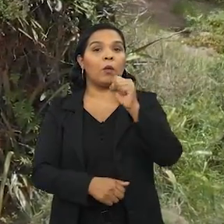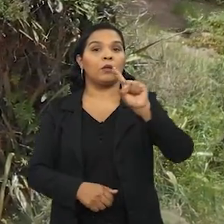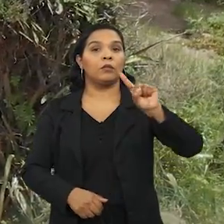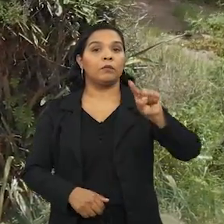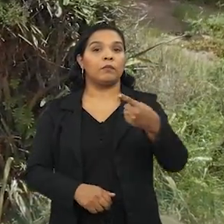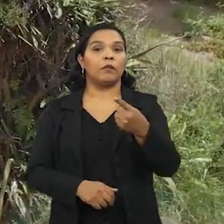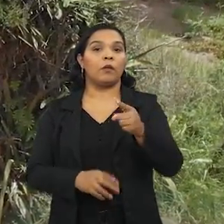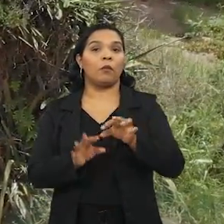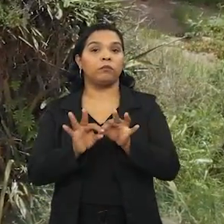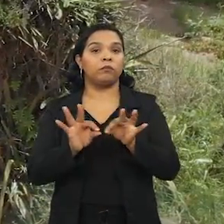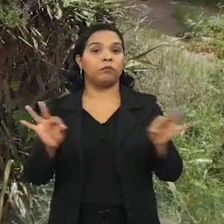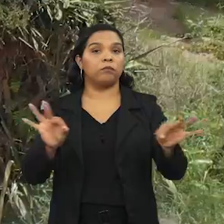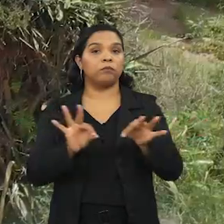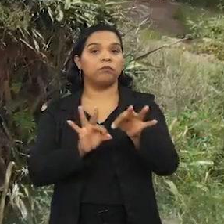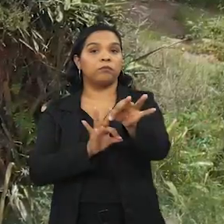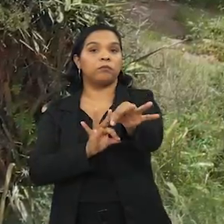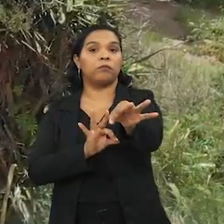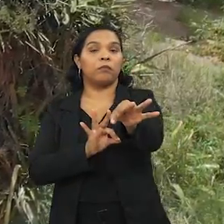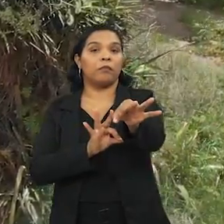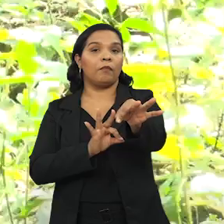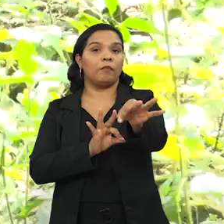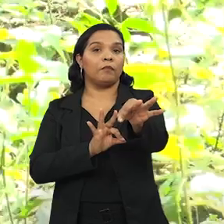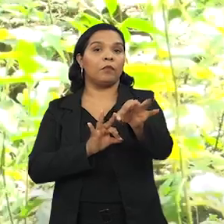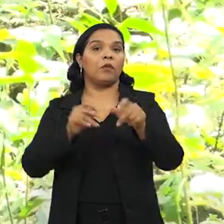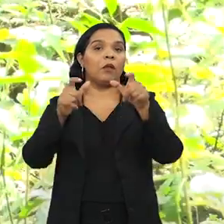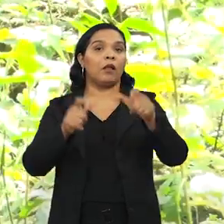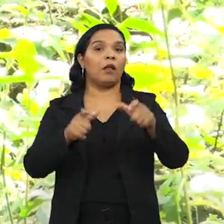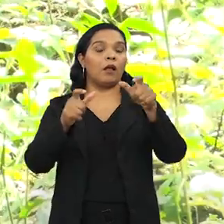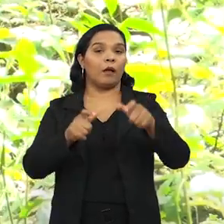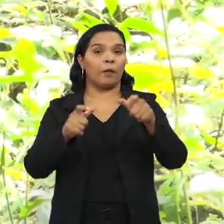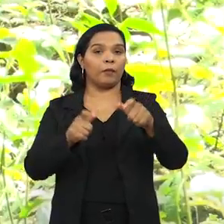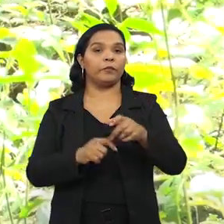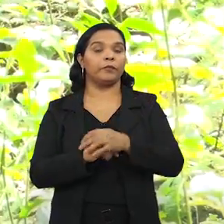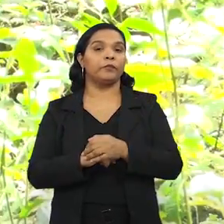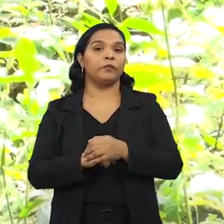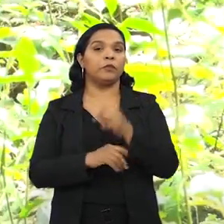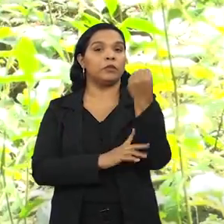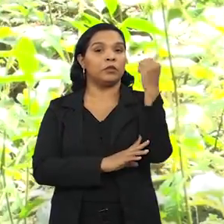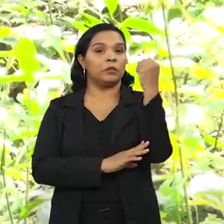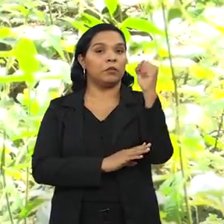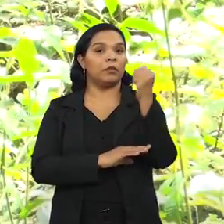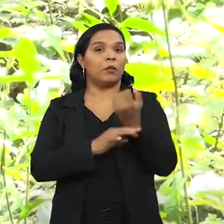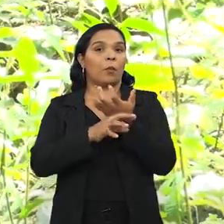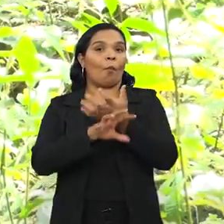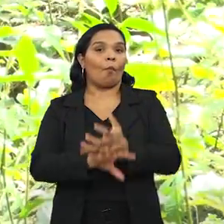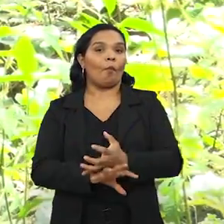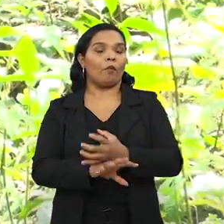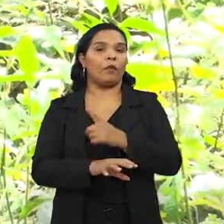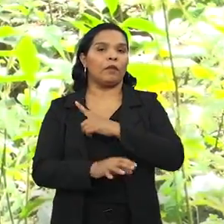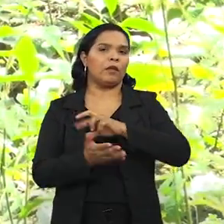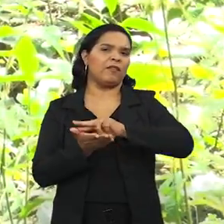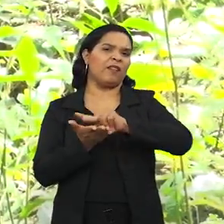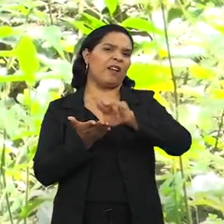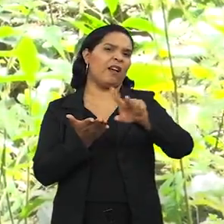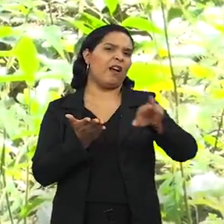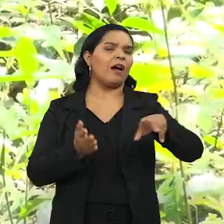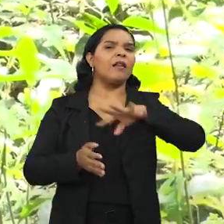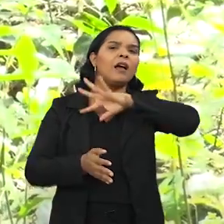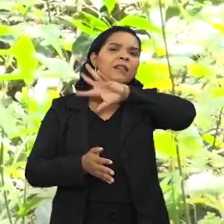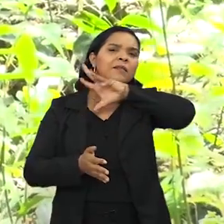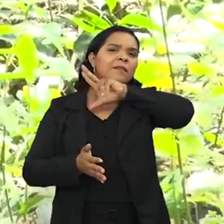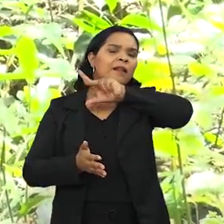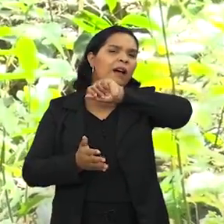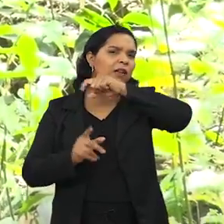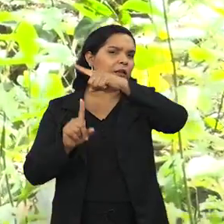hectares, localizada no agreste sergipano. Então, a fauna aqui é bastante variada. Você vai ter fauna desde animais vertebrados, que vai